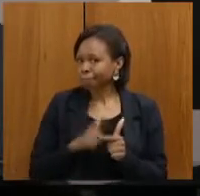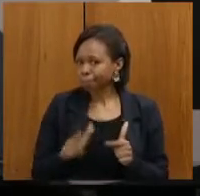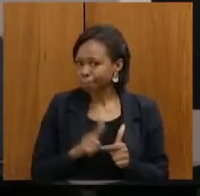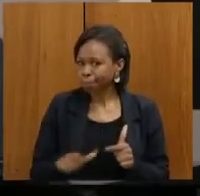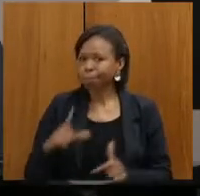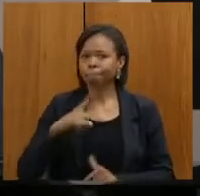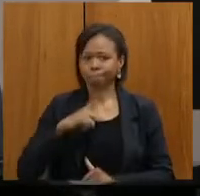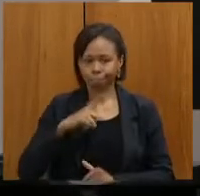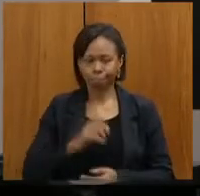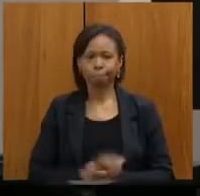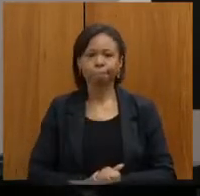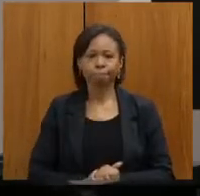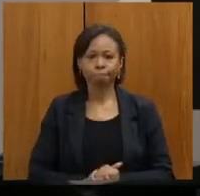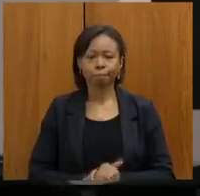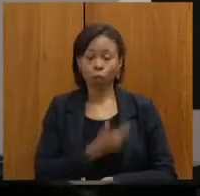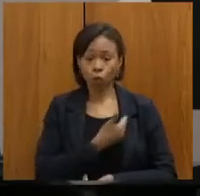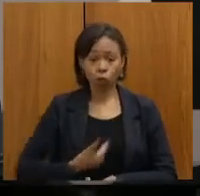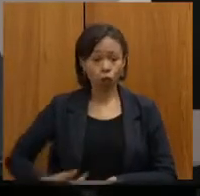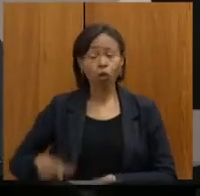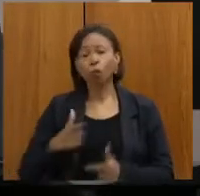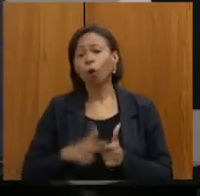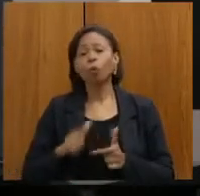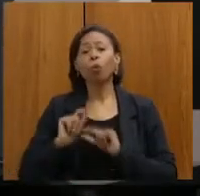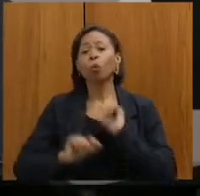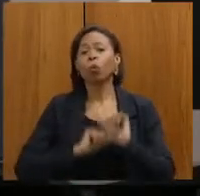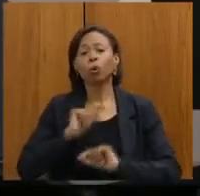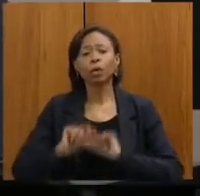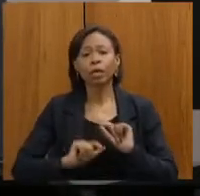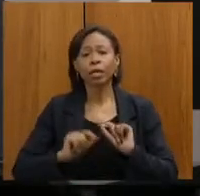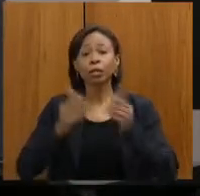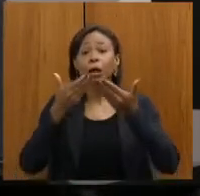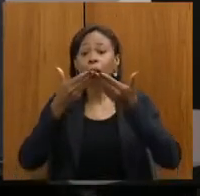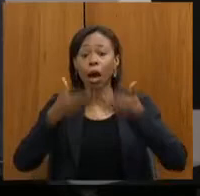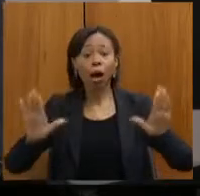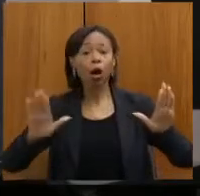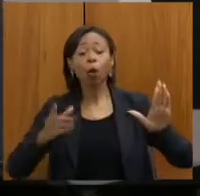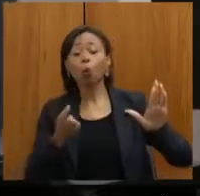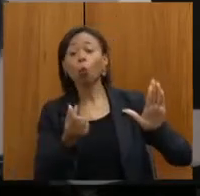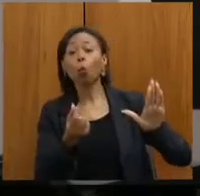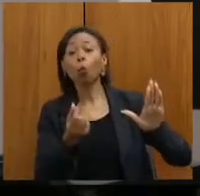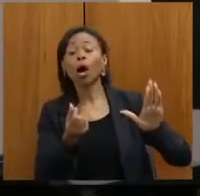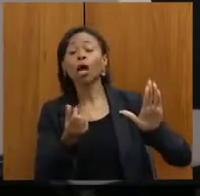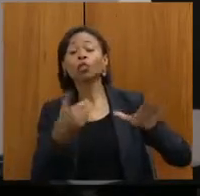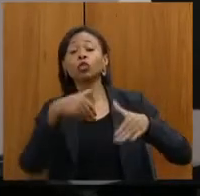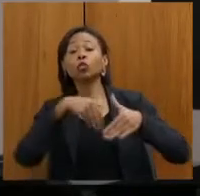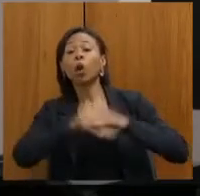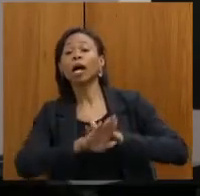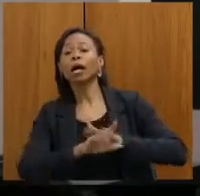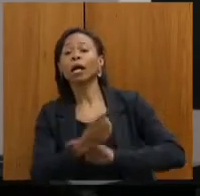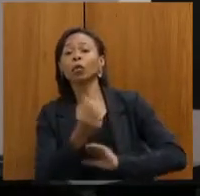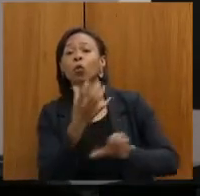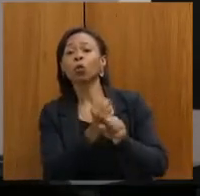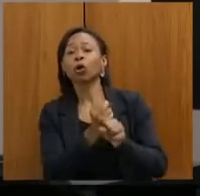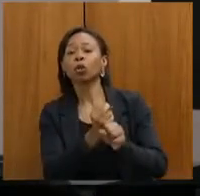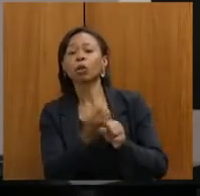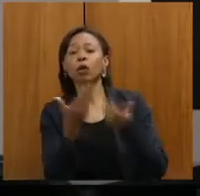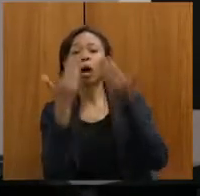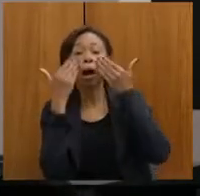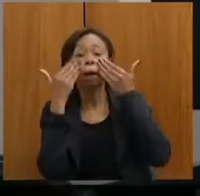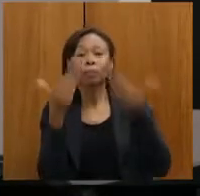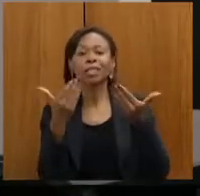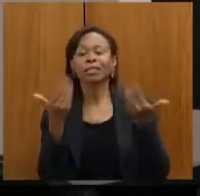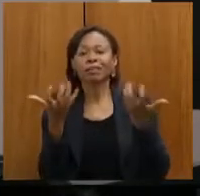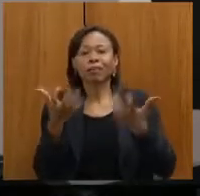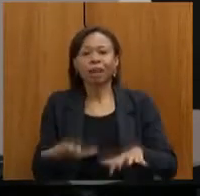tem um problema ele não quer me abrir Quanto tem na conta e esse é o problema deste governo a